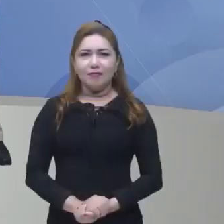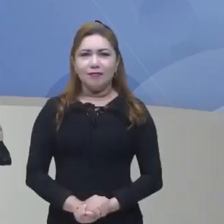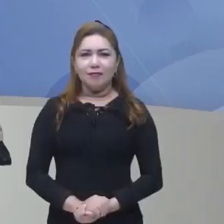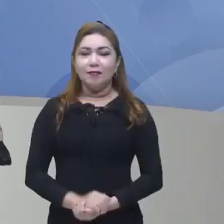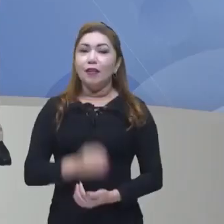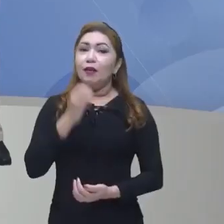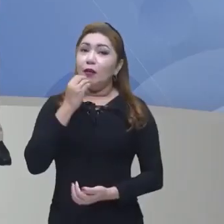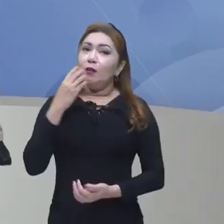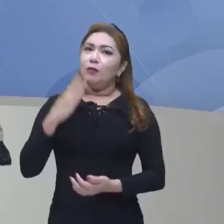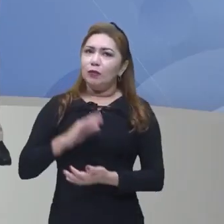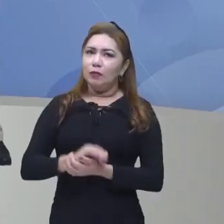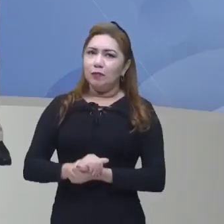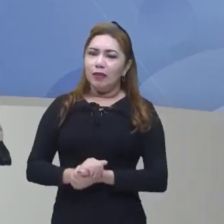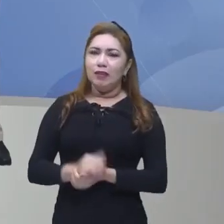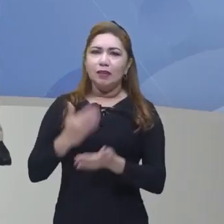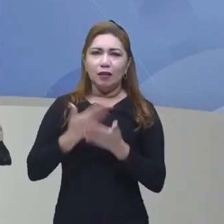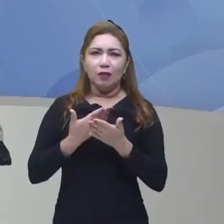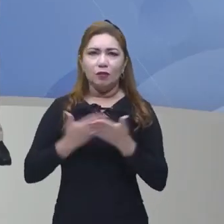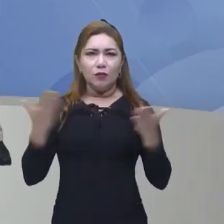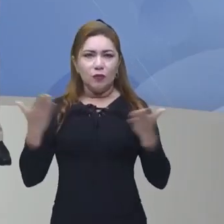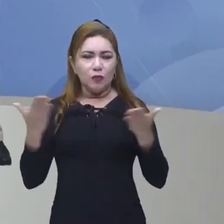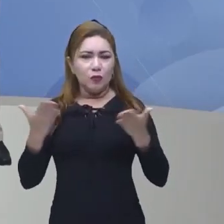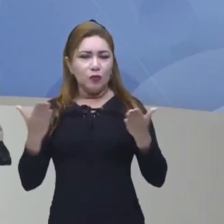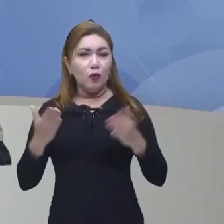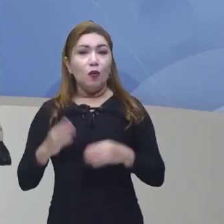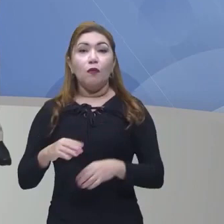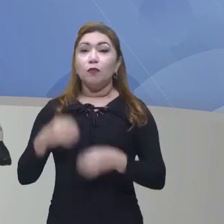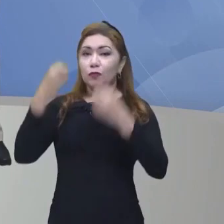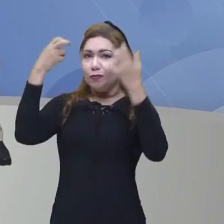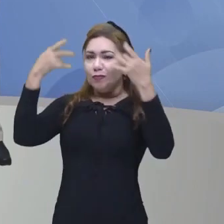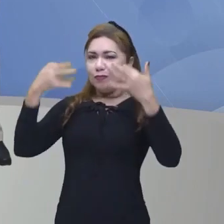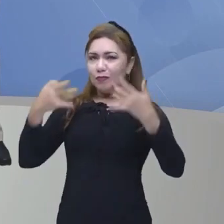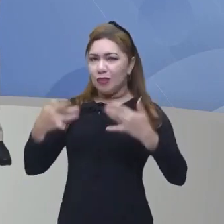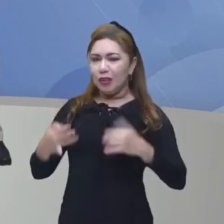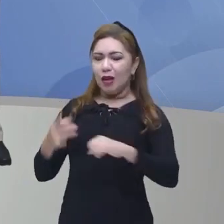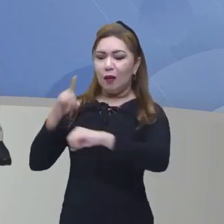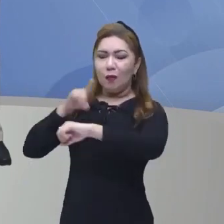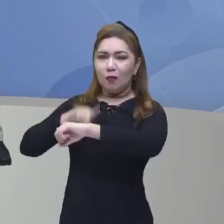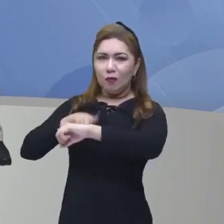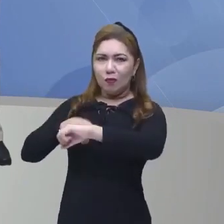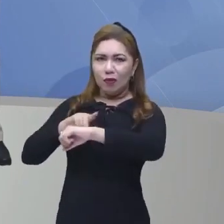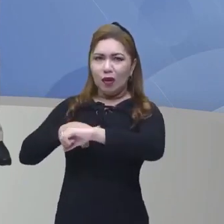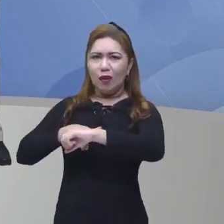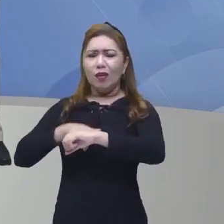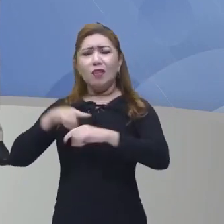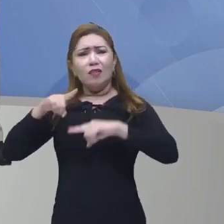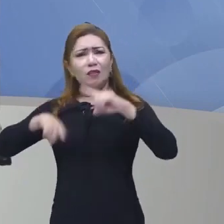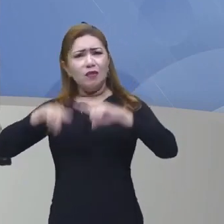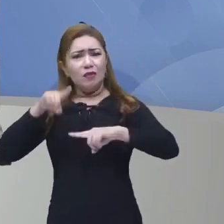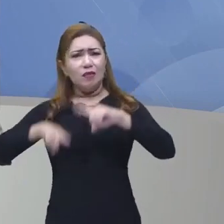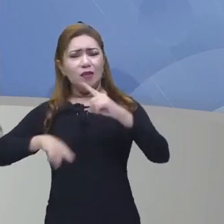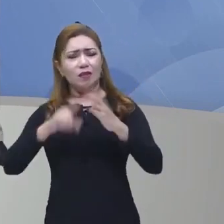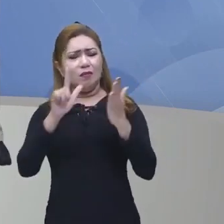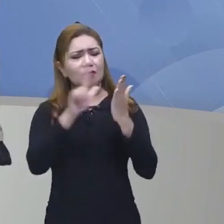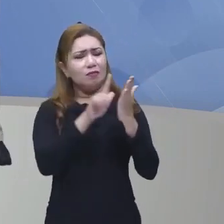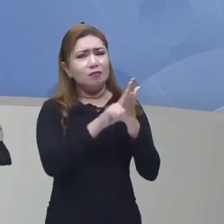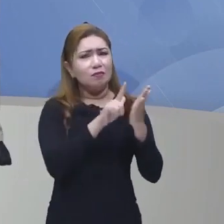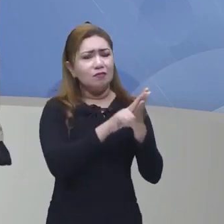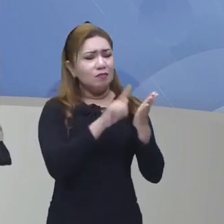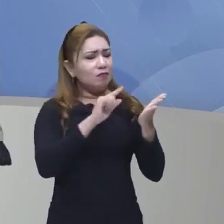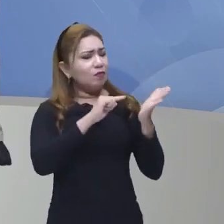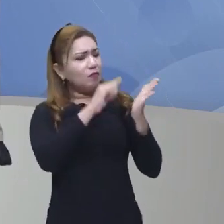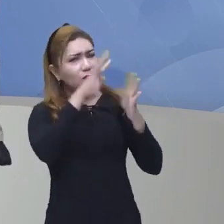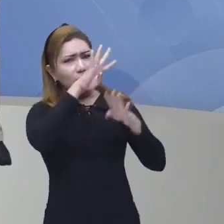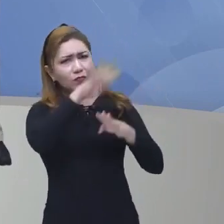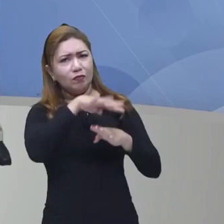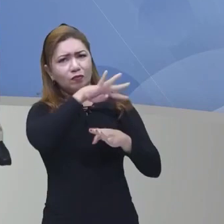Muito bem, na aula de hoje nós vamos falar sobre as medidas de tempo, sobre relógios, instrumentos, sobre calendário. Mas quando foi que